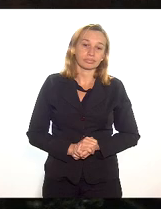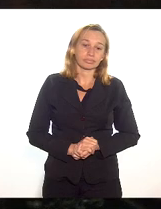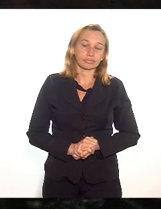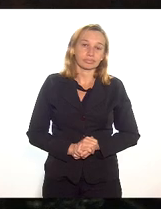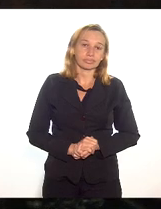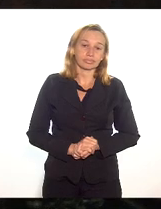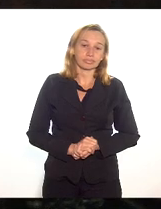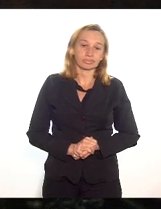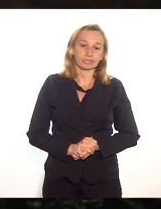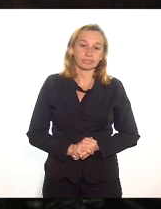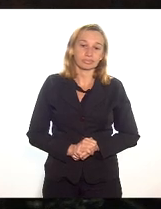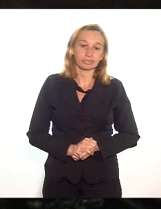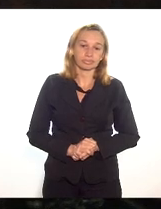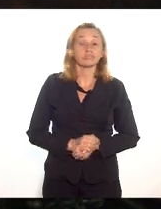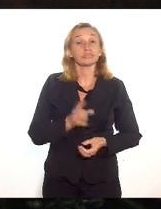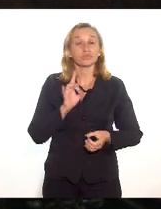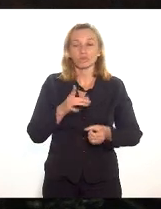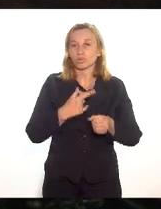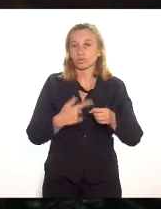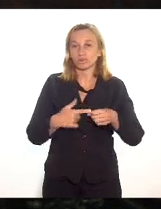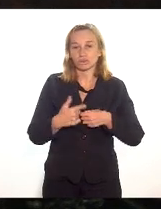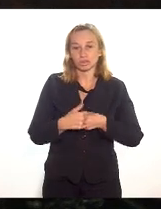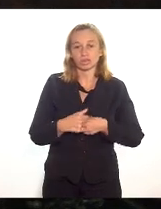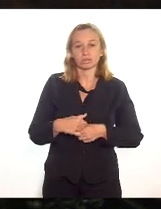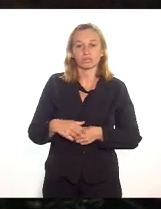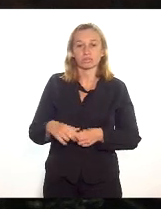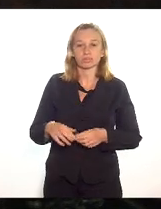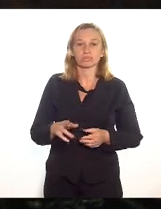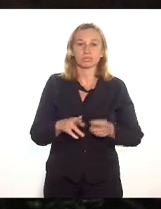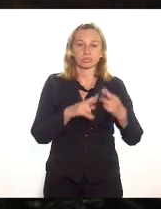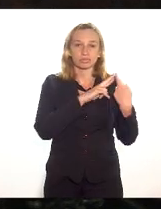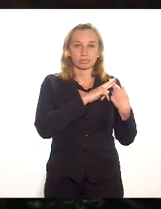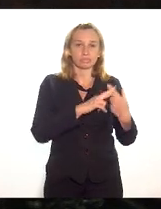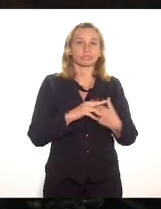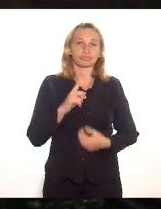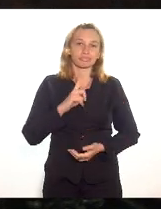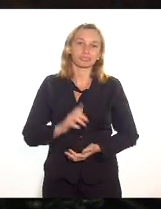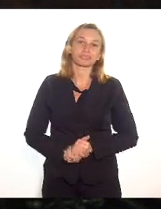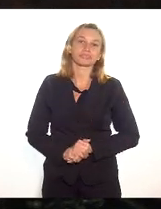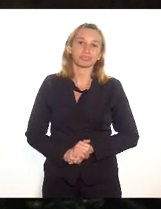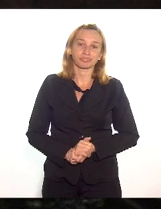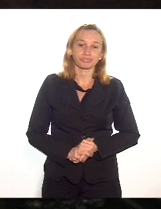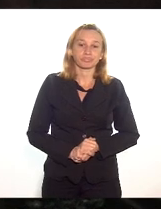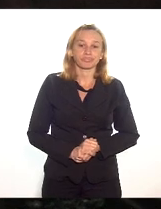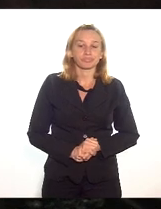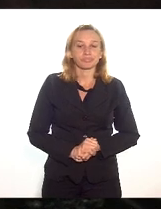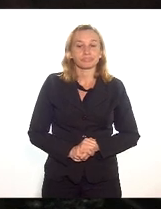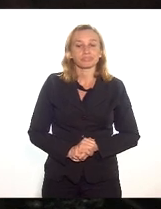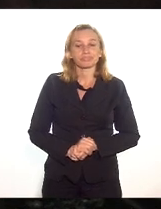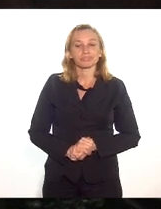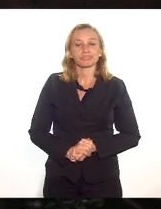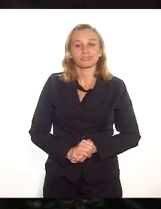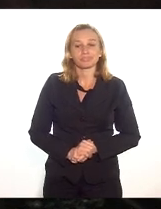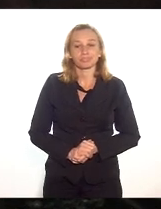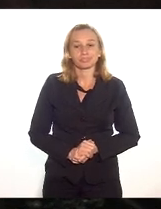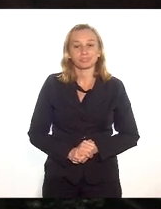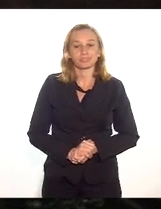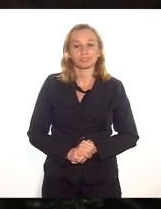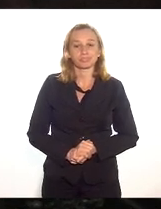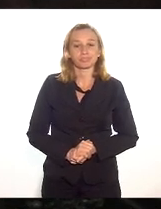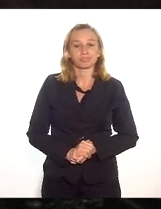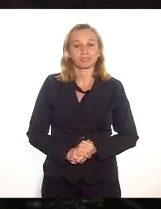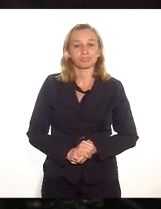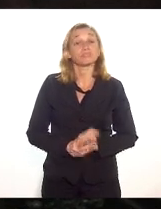interferência indevida nos municípios do Estado do Rio de Janeiro.